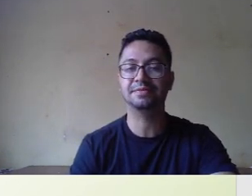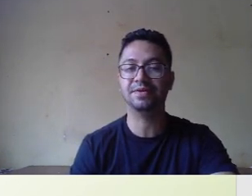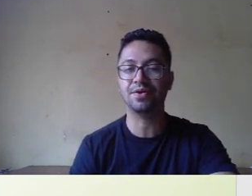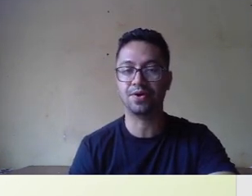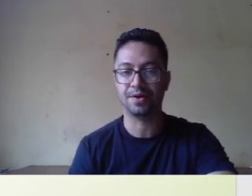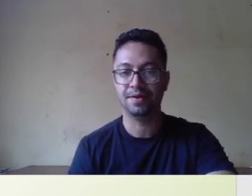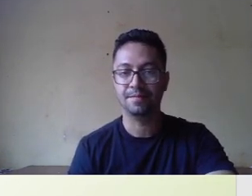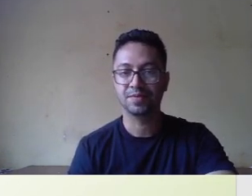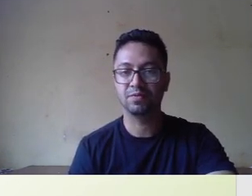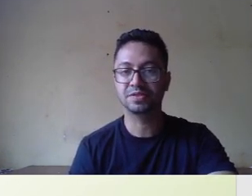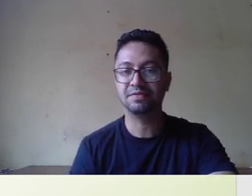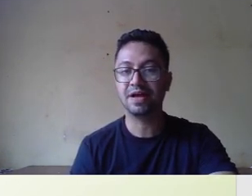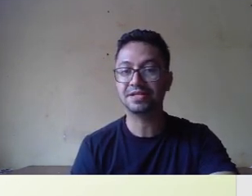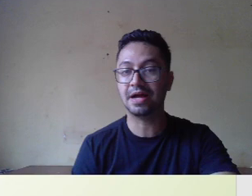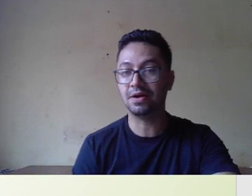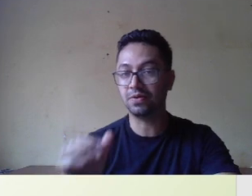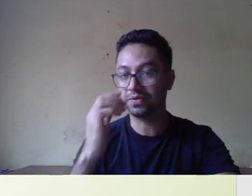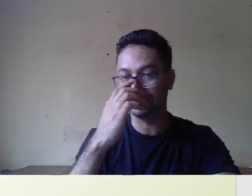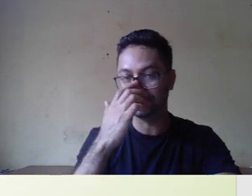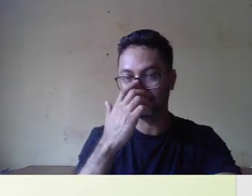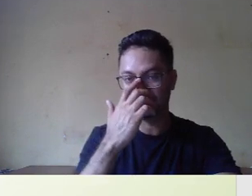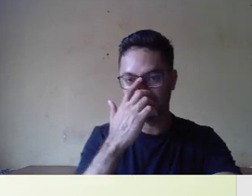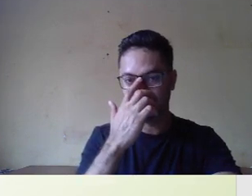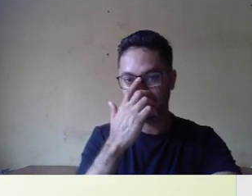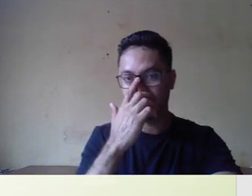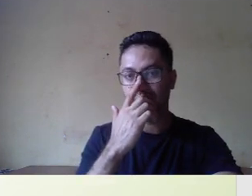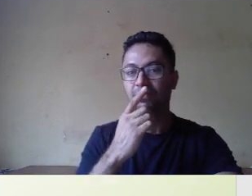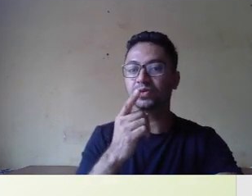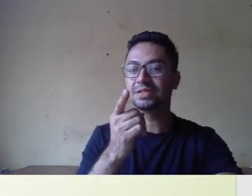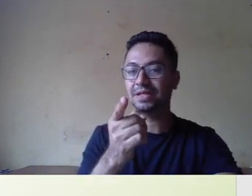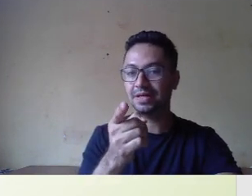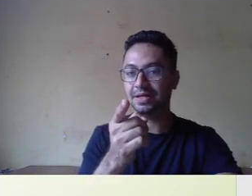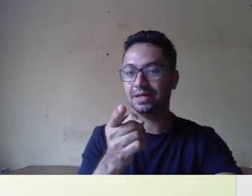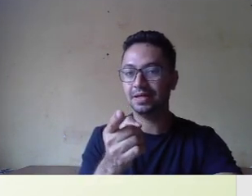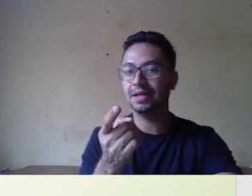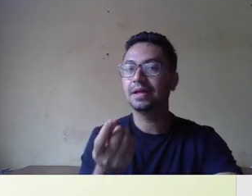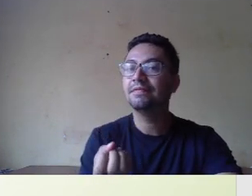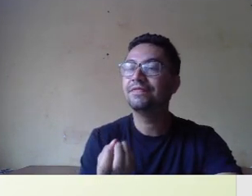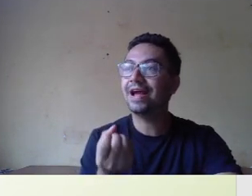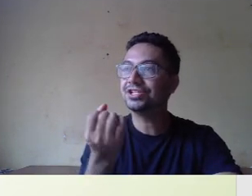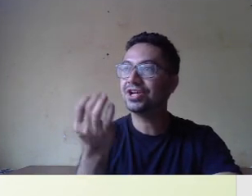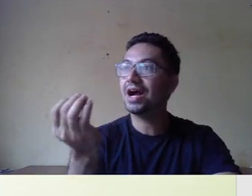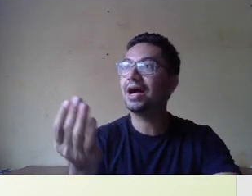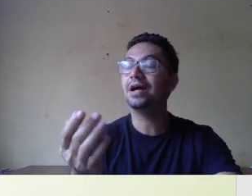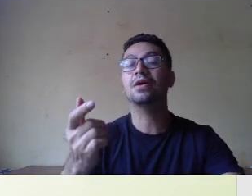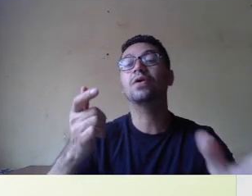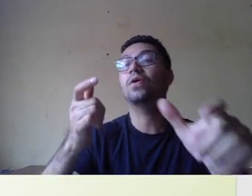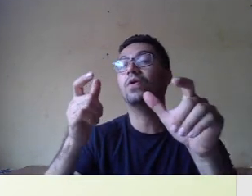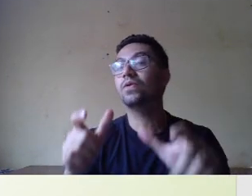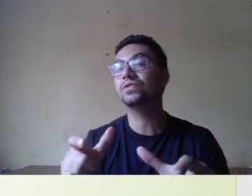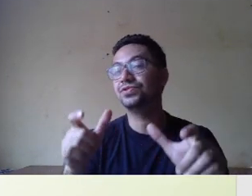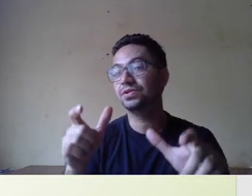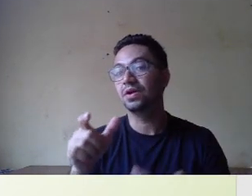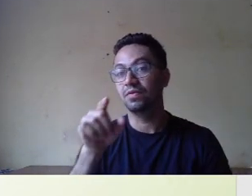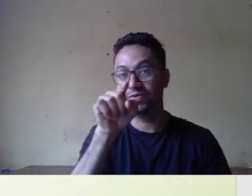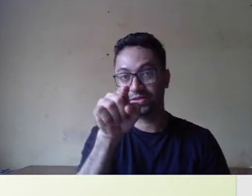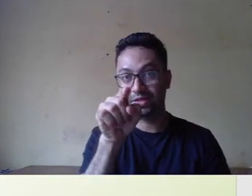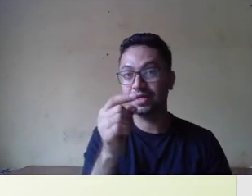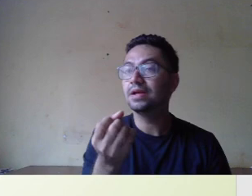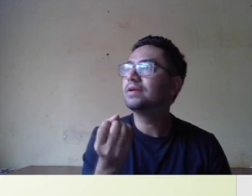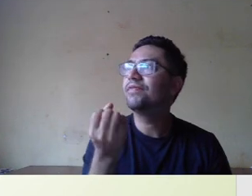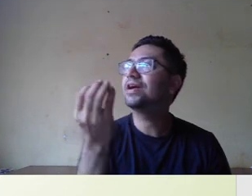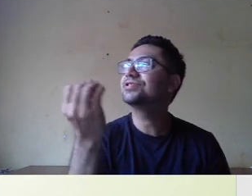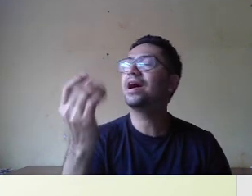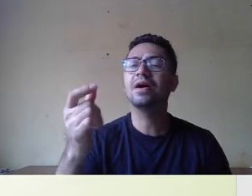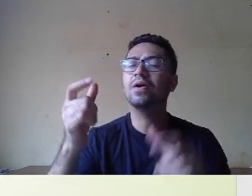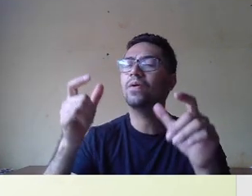objeto, SVO. Você viajar onde, né? Você viajar onde?